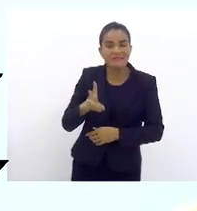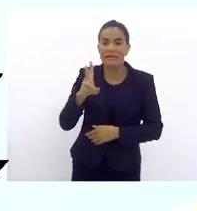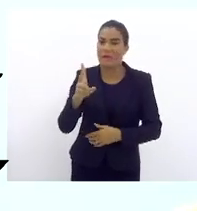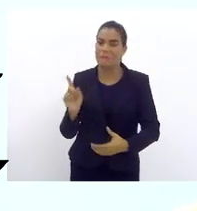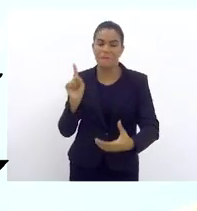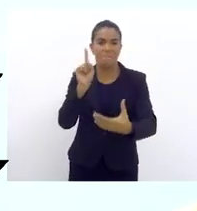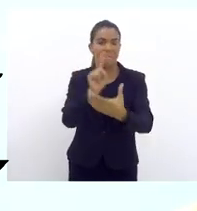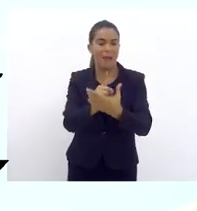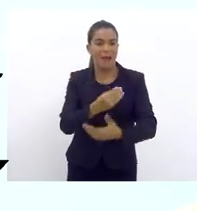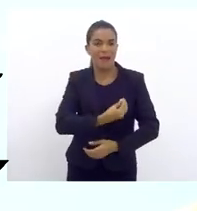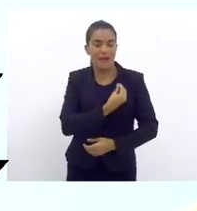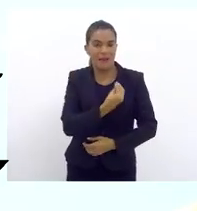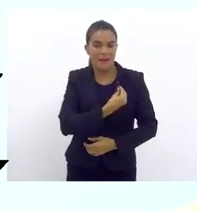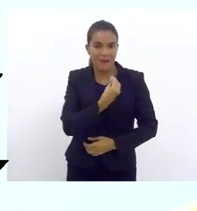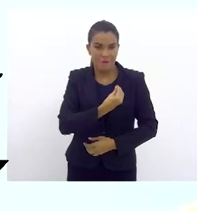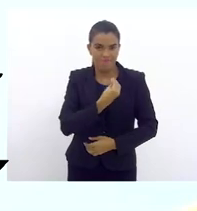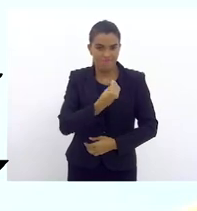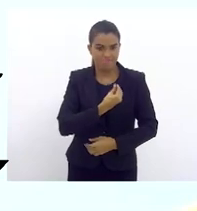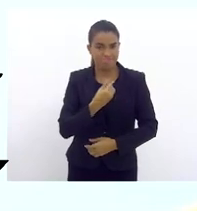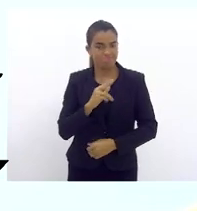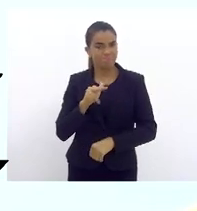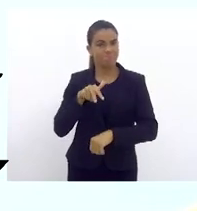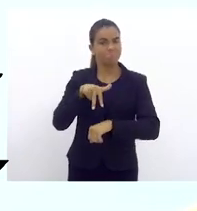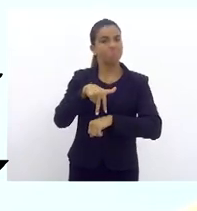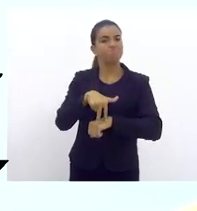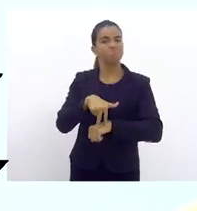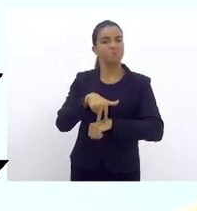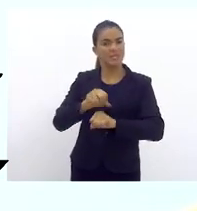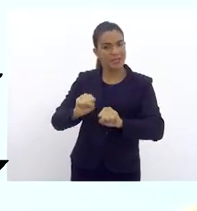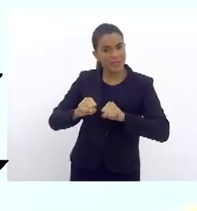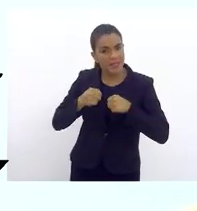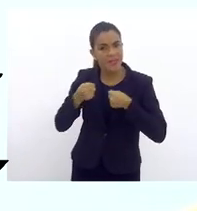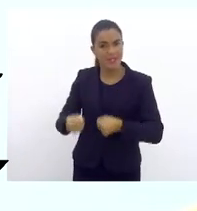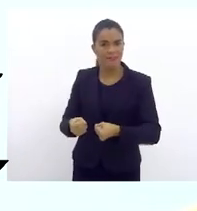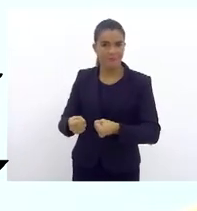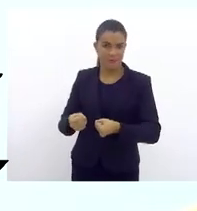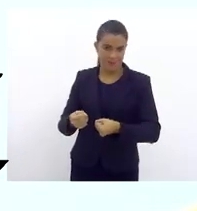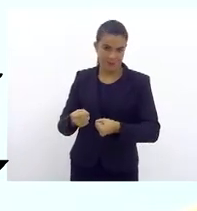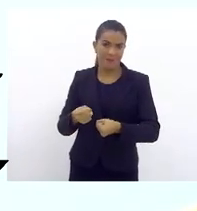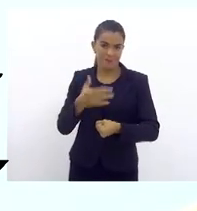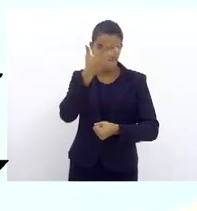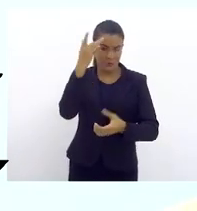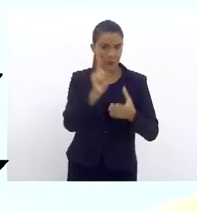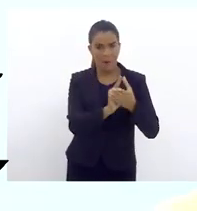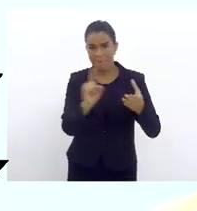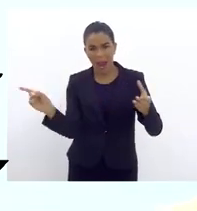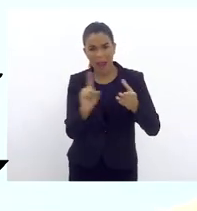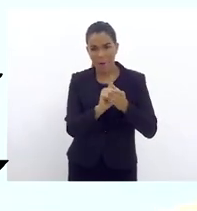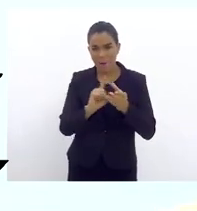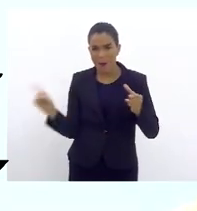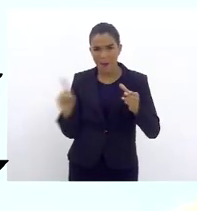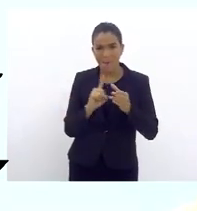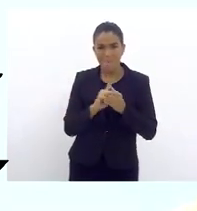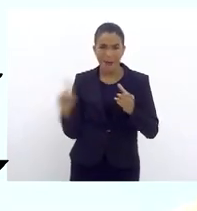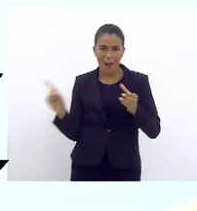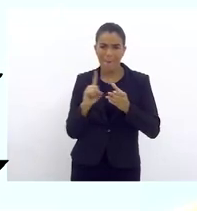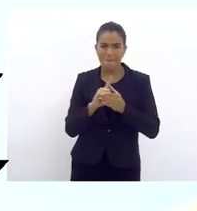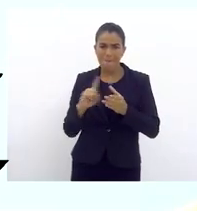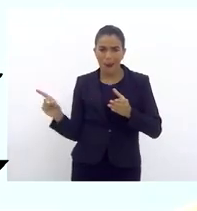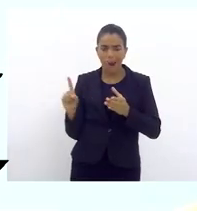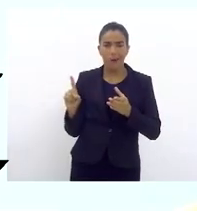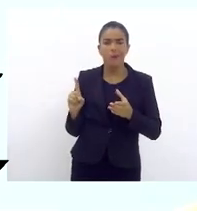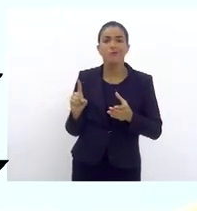não assuma uma posição de defesa exatamente dos excluídos daqueles que